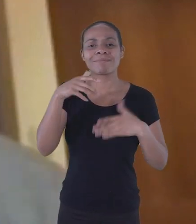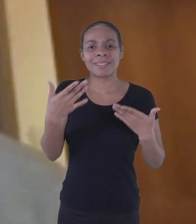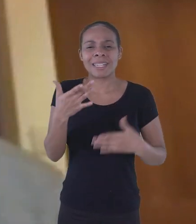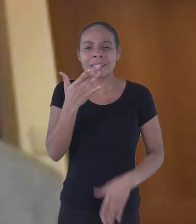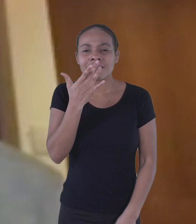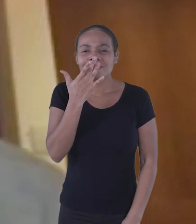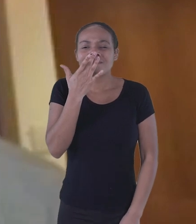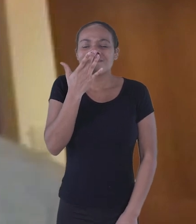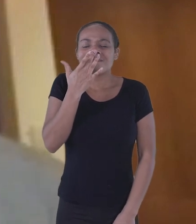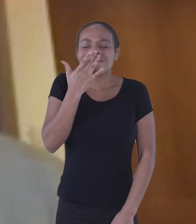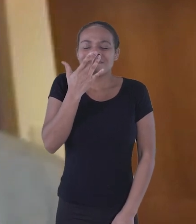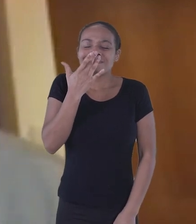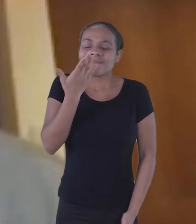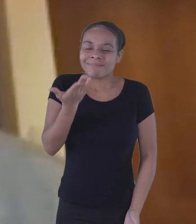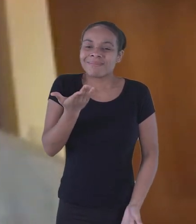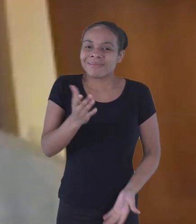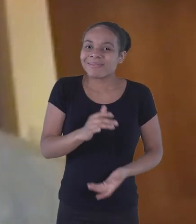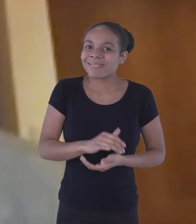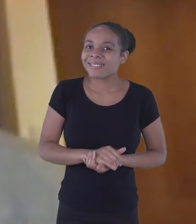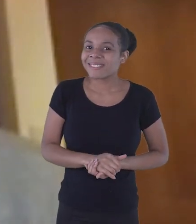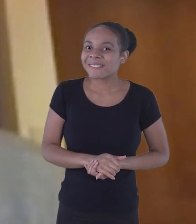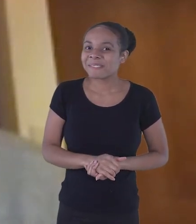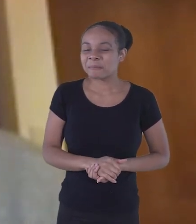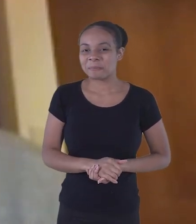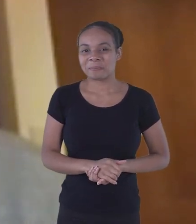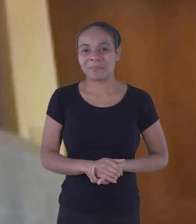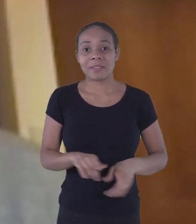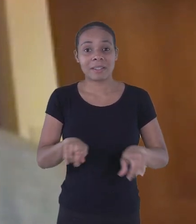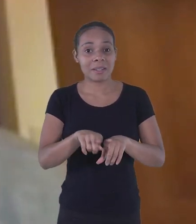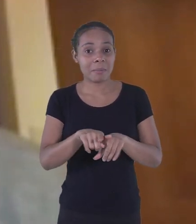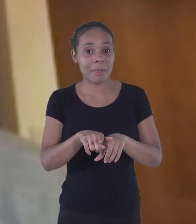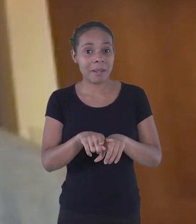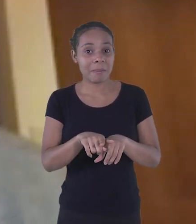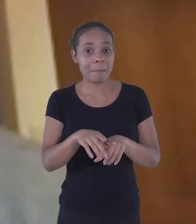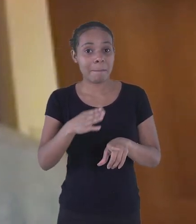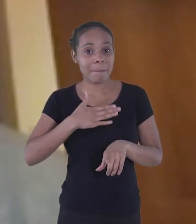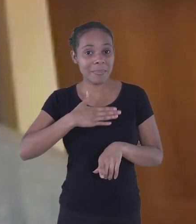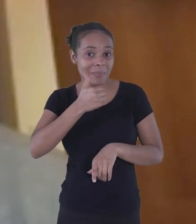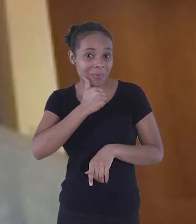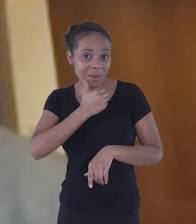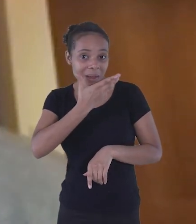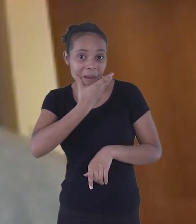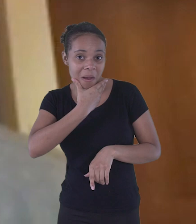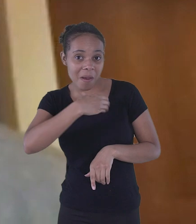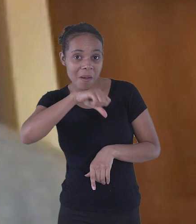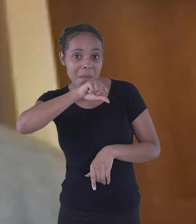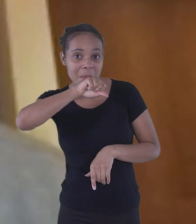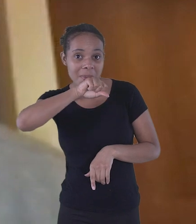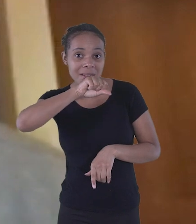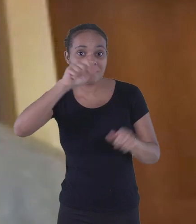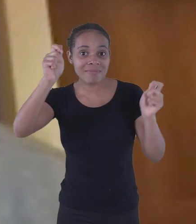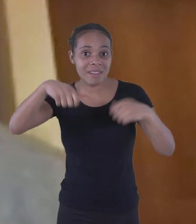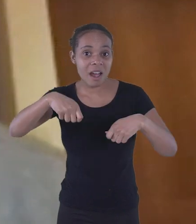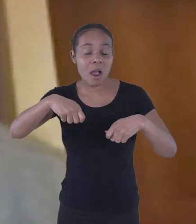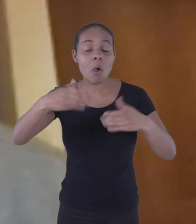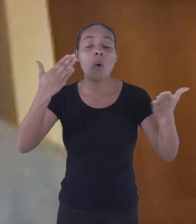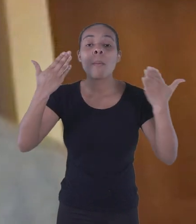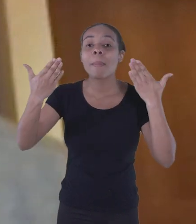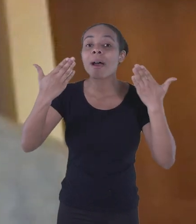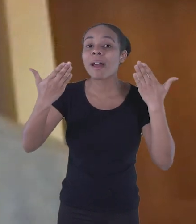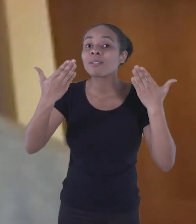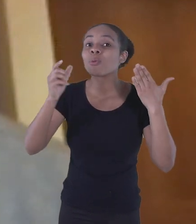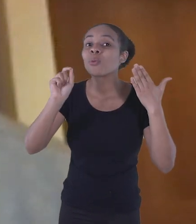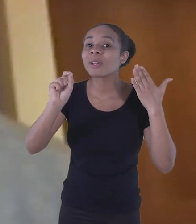passado. A outra comparação só minha mãe seria capaz de fazer, que é me comparar com um santo.